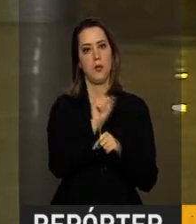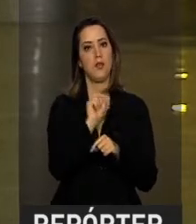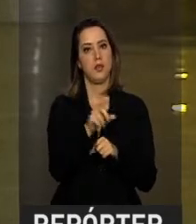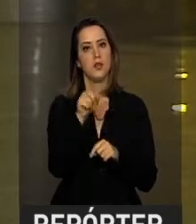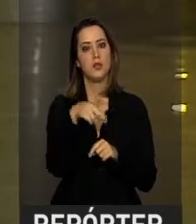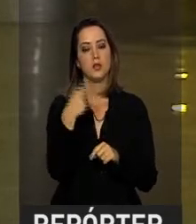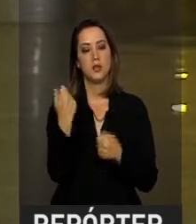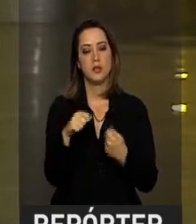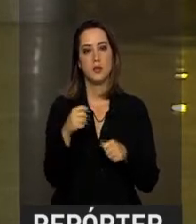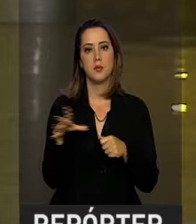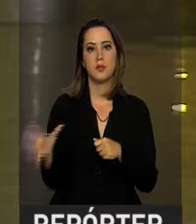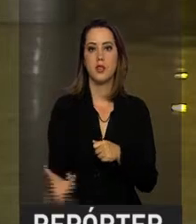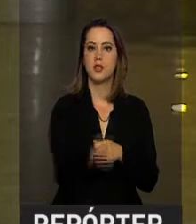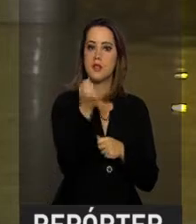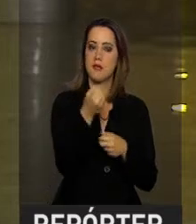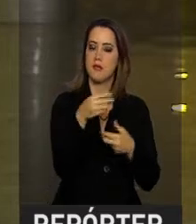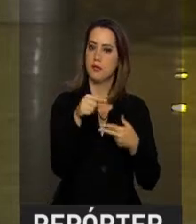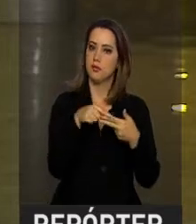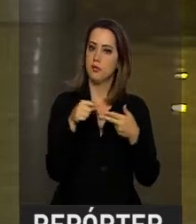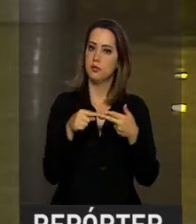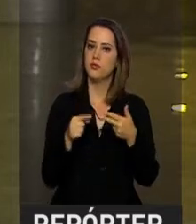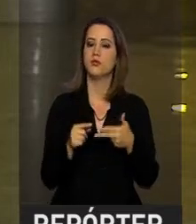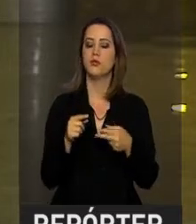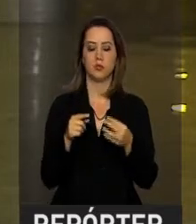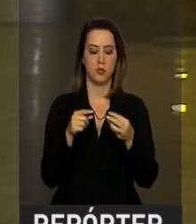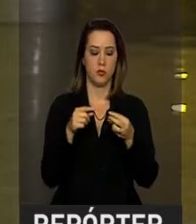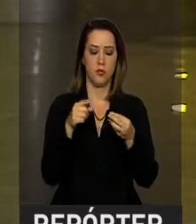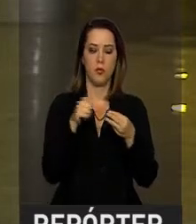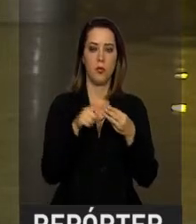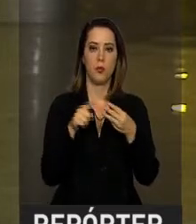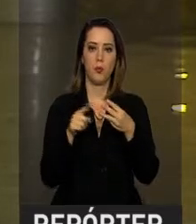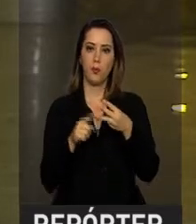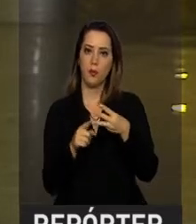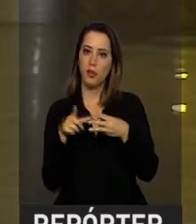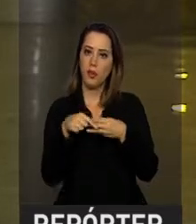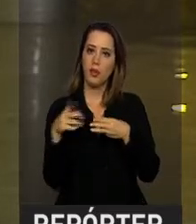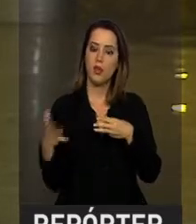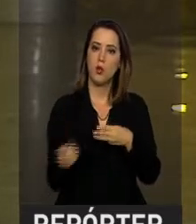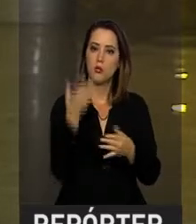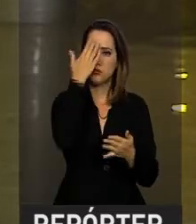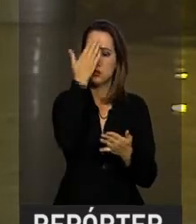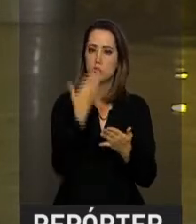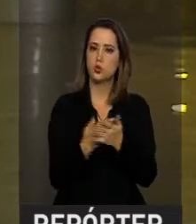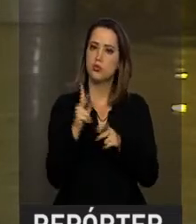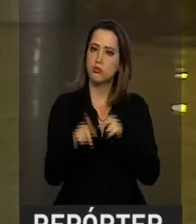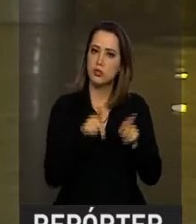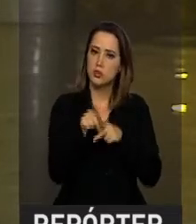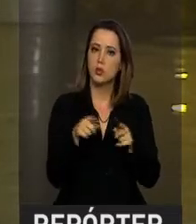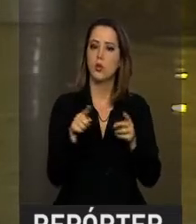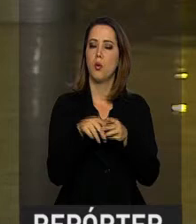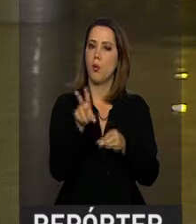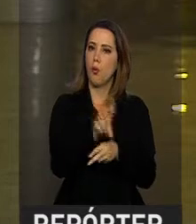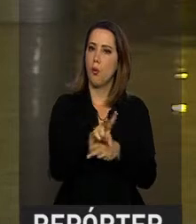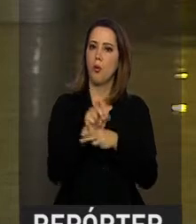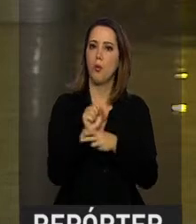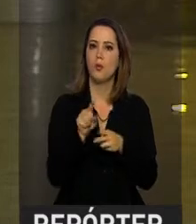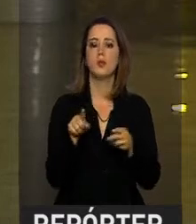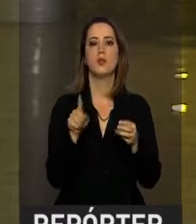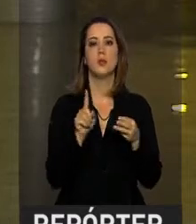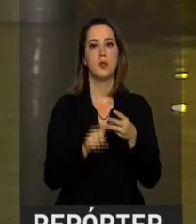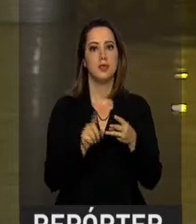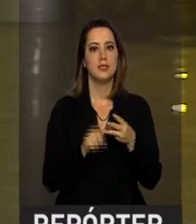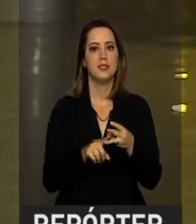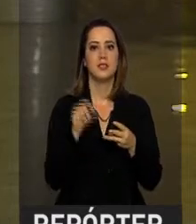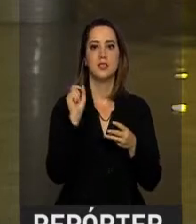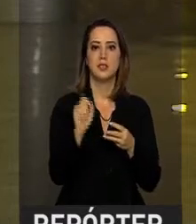da nação buscando a confiança do povo do crédito público e da federação paulo rabello também destacou a